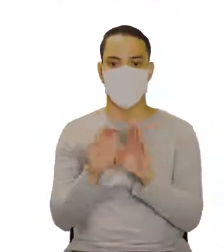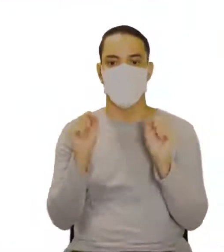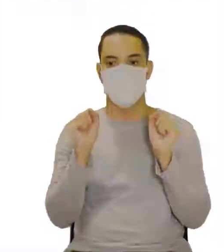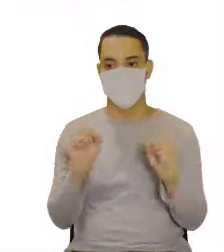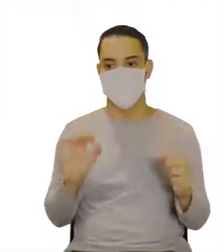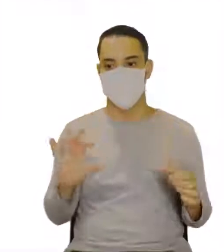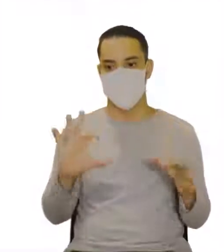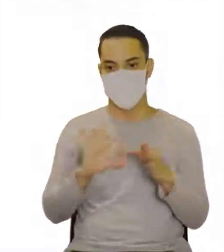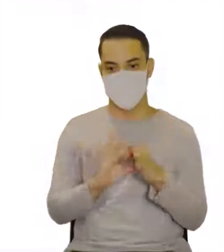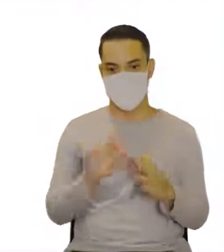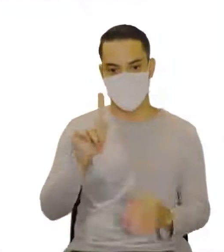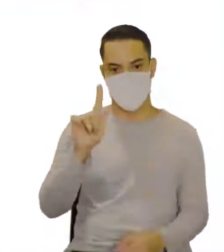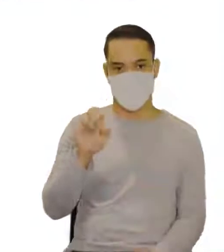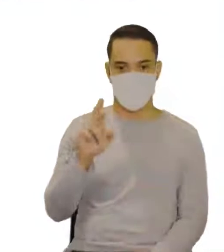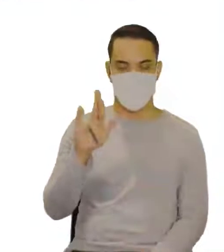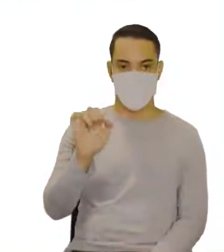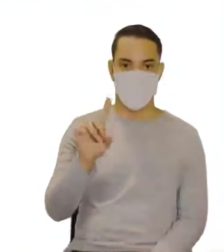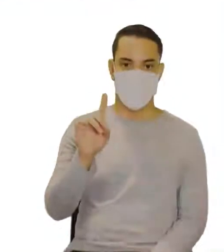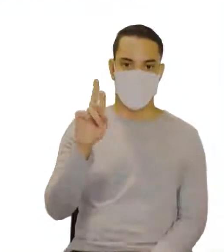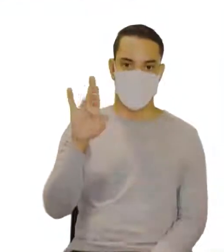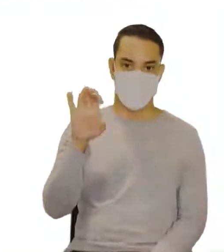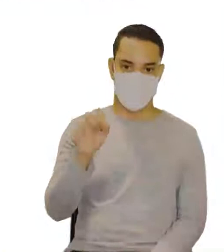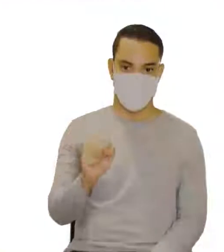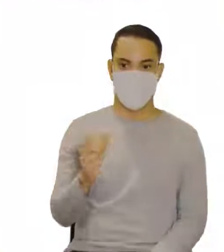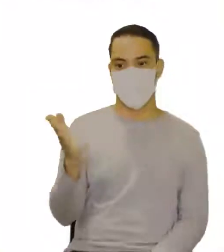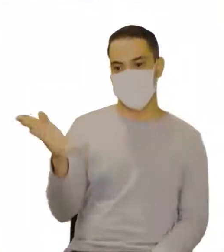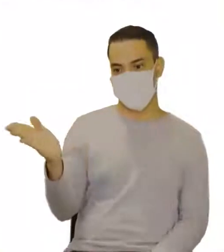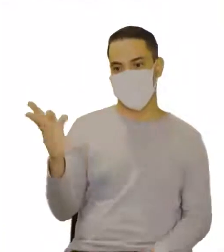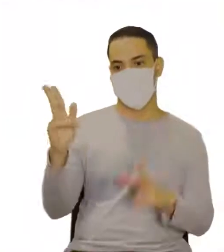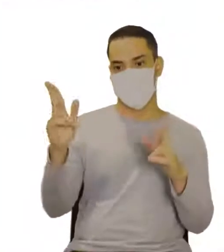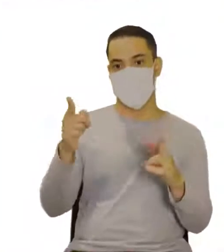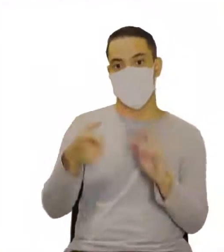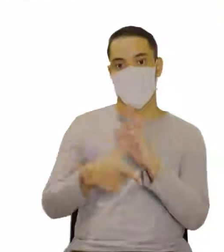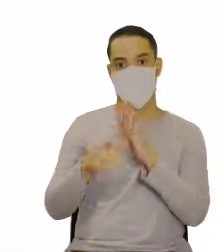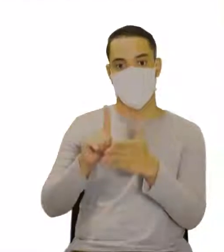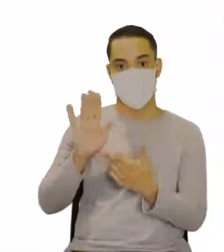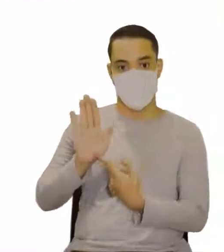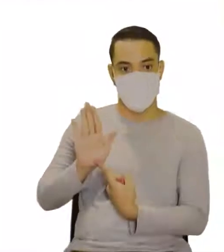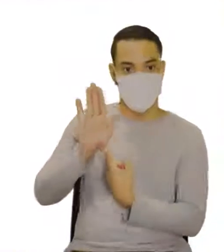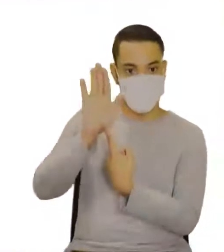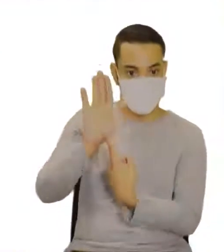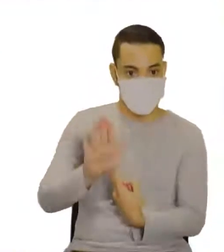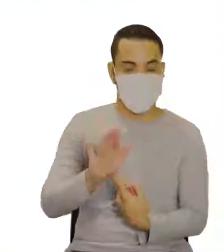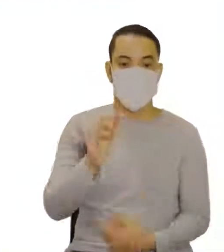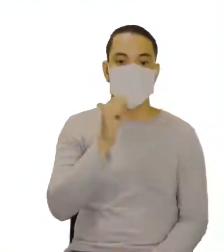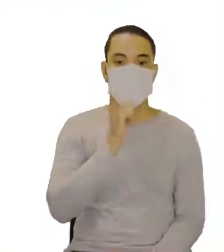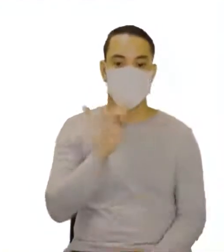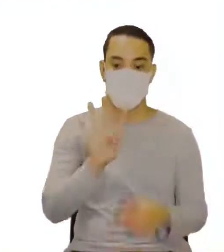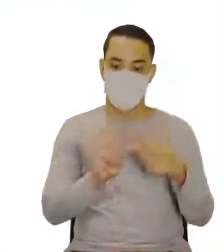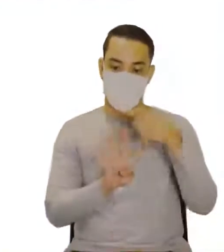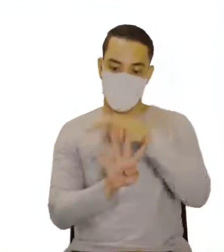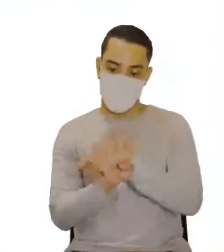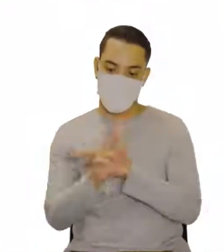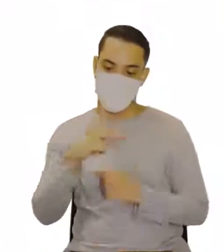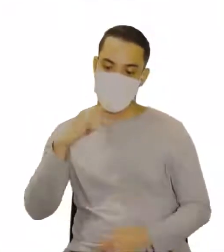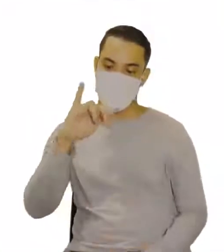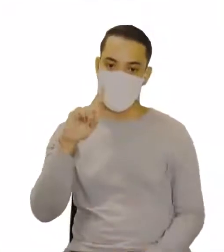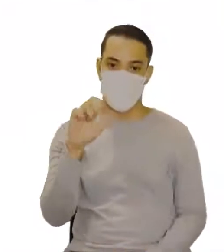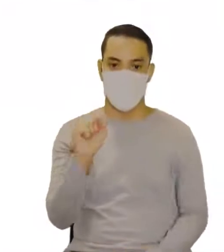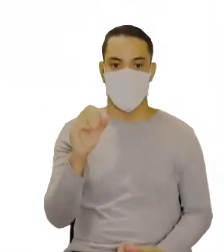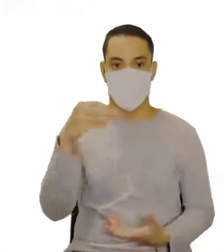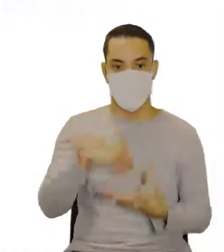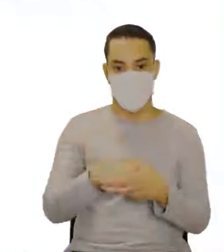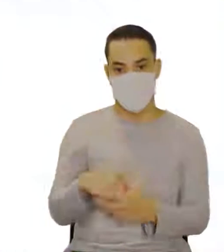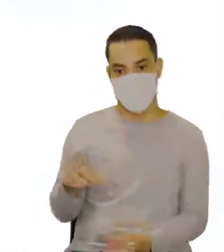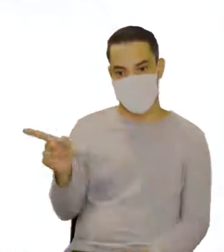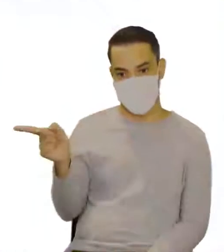associar geradores em série, como vocês estão vendo aqui nessa figura, por exemplo, 4 pilhas associadas em série.